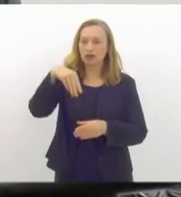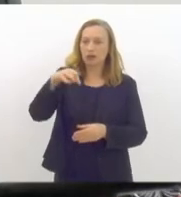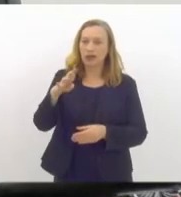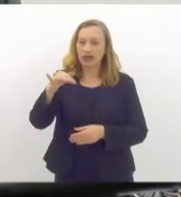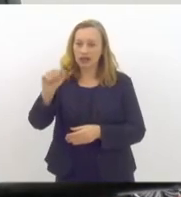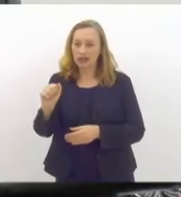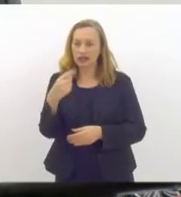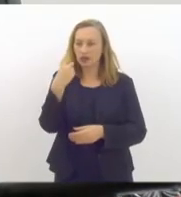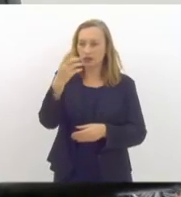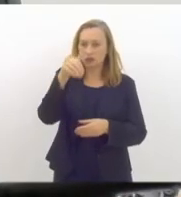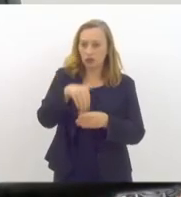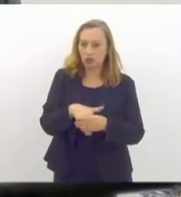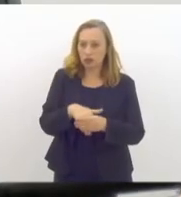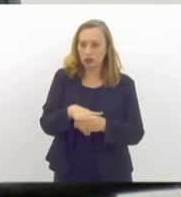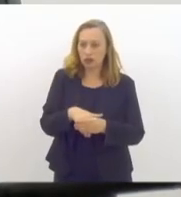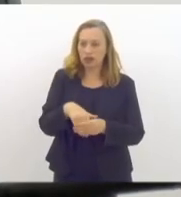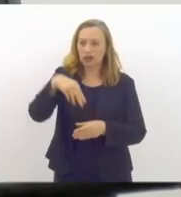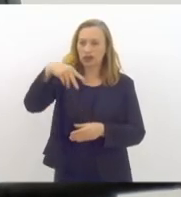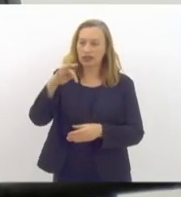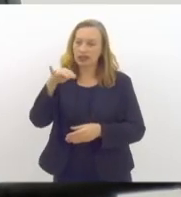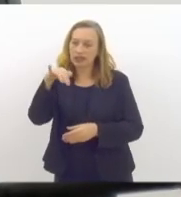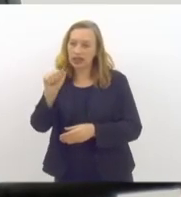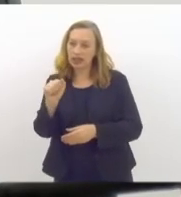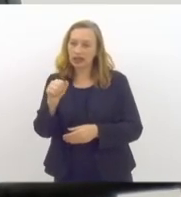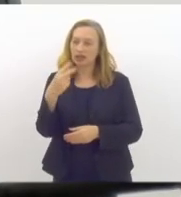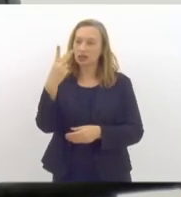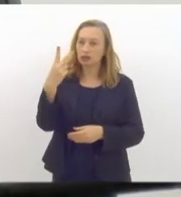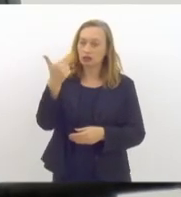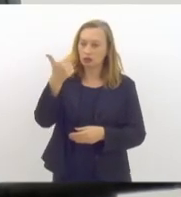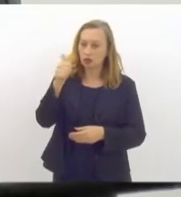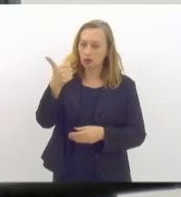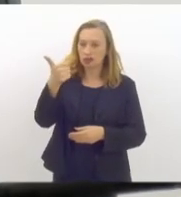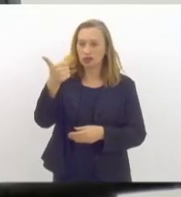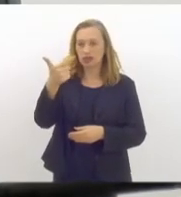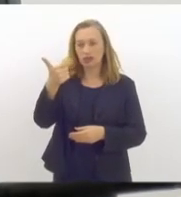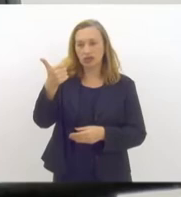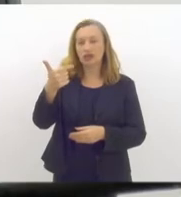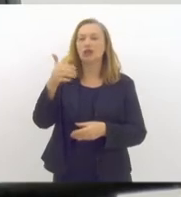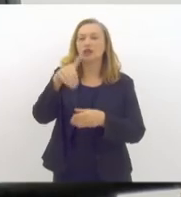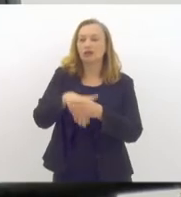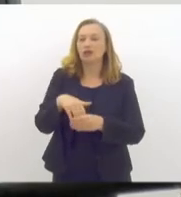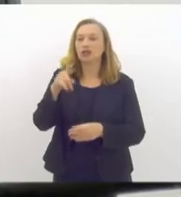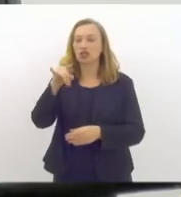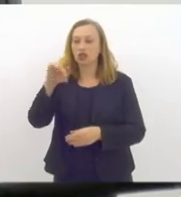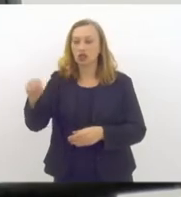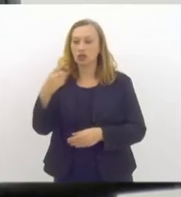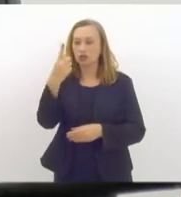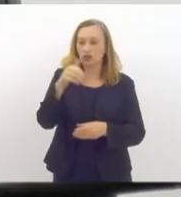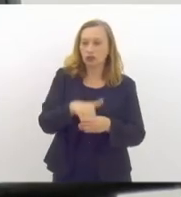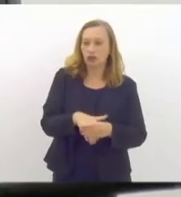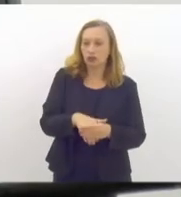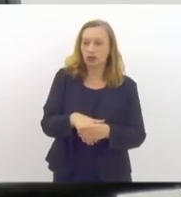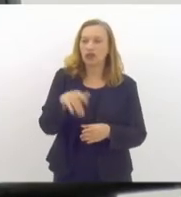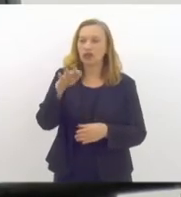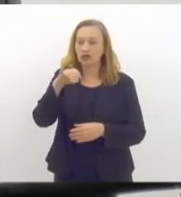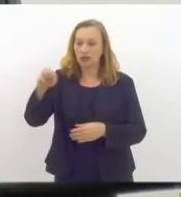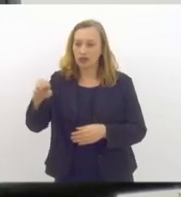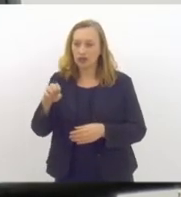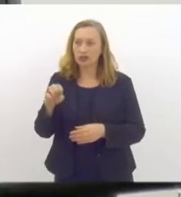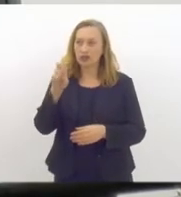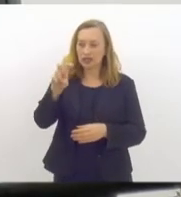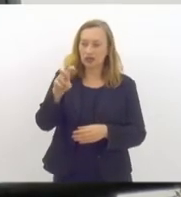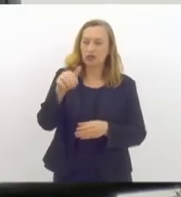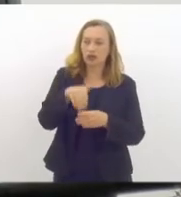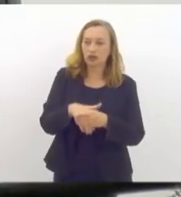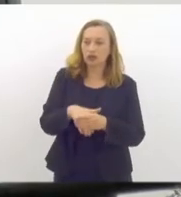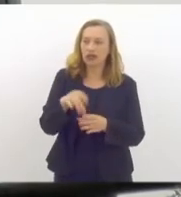Gatto, 1 voto. Natália Damasio, 12 votos. Diego de Bem, 1 voto. Felipe de Conte Aste,